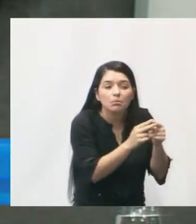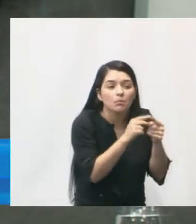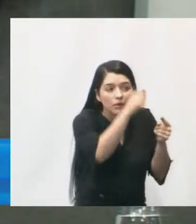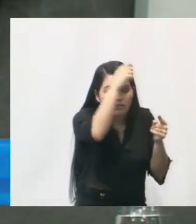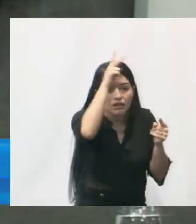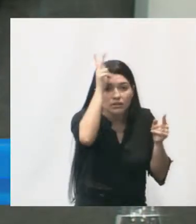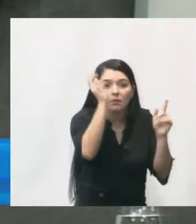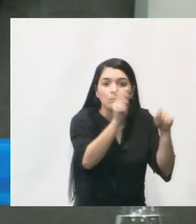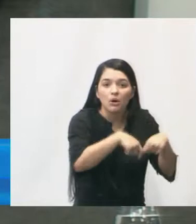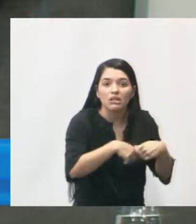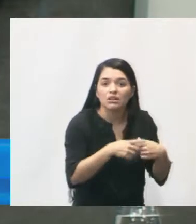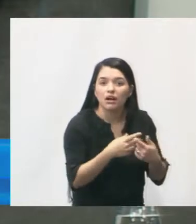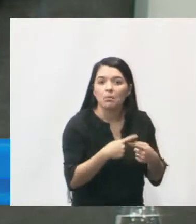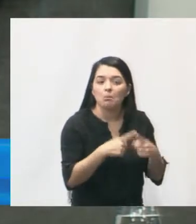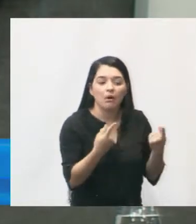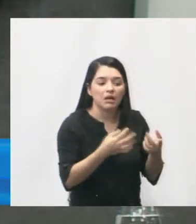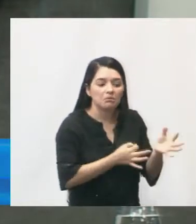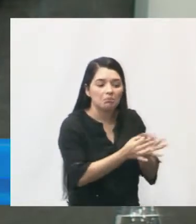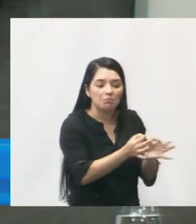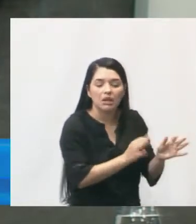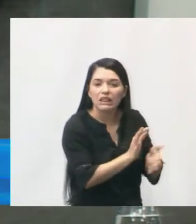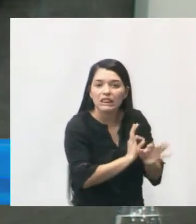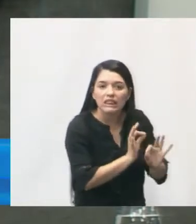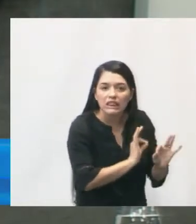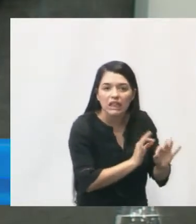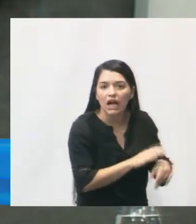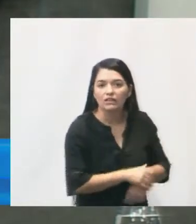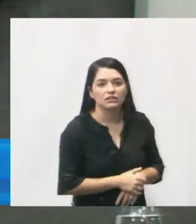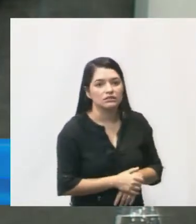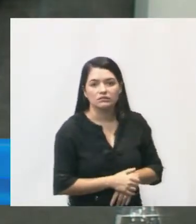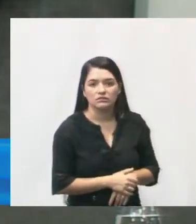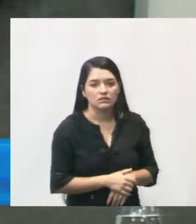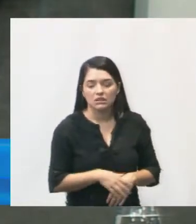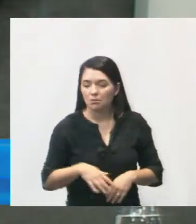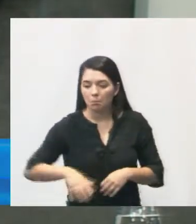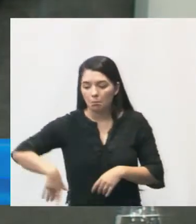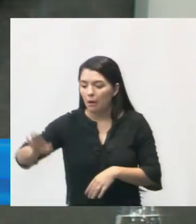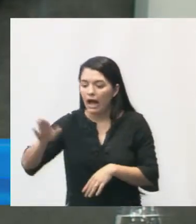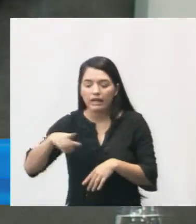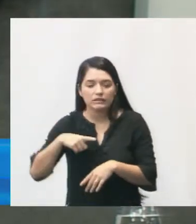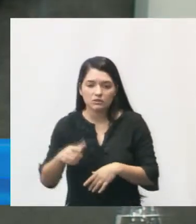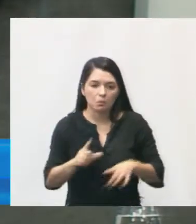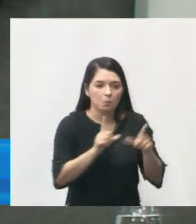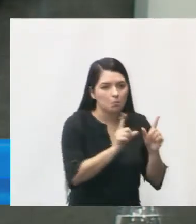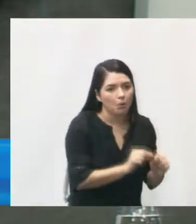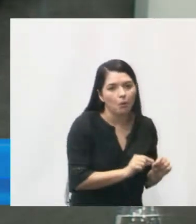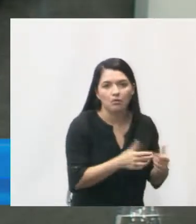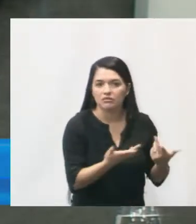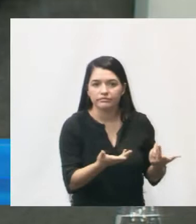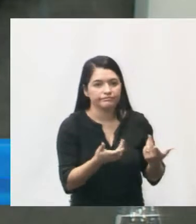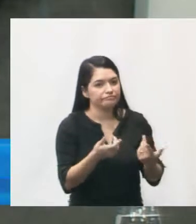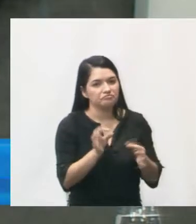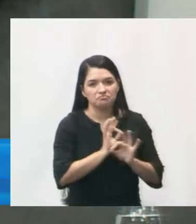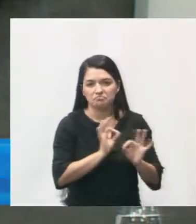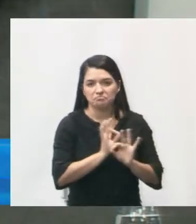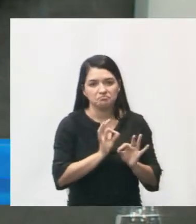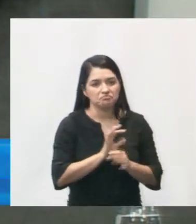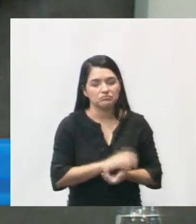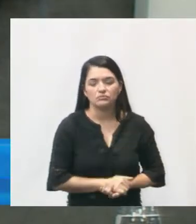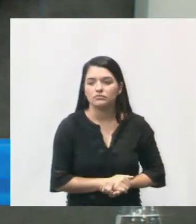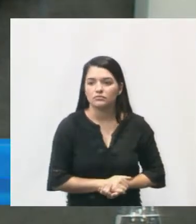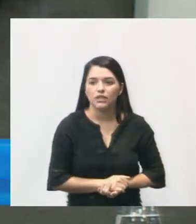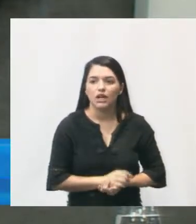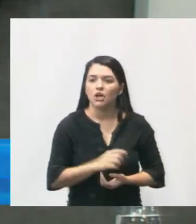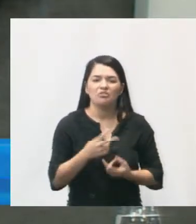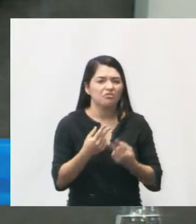onde precisa fazer uma reforma maior, onde precisa uma menor. Rodei vários campos, fui também na Praia do Suá, fui